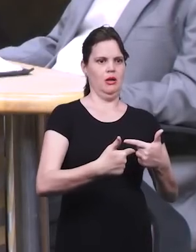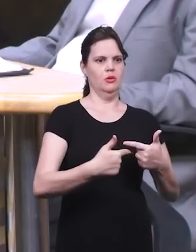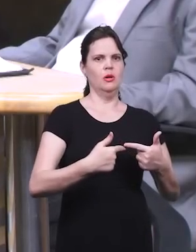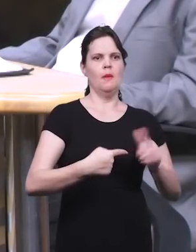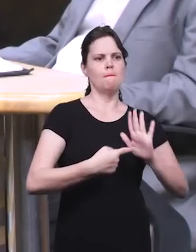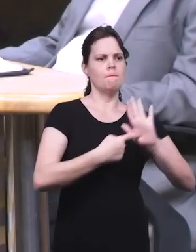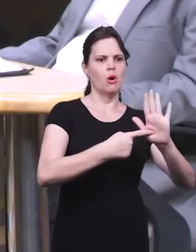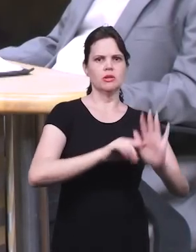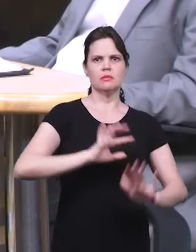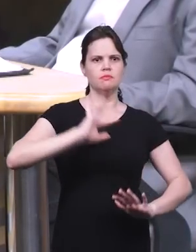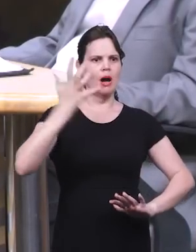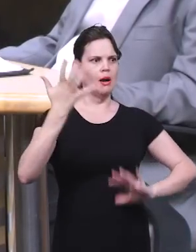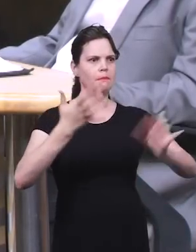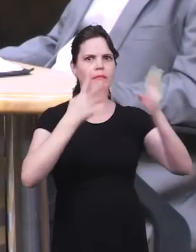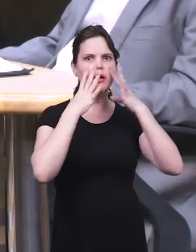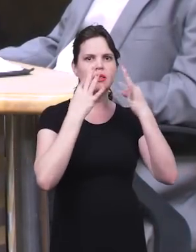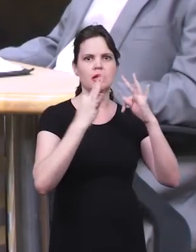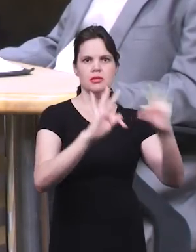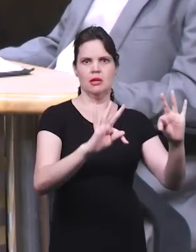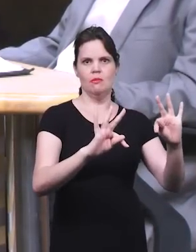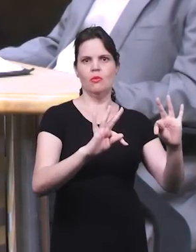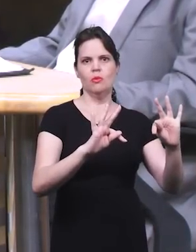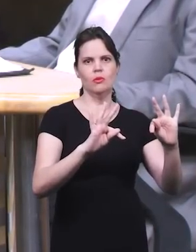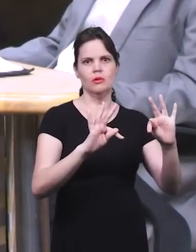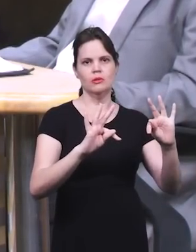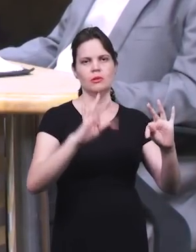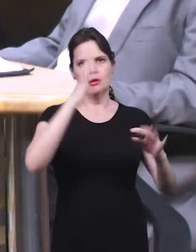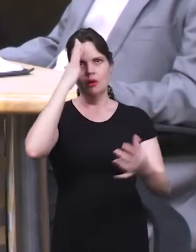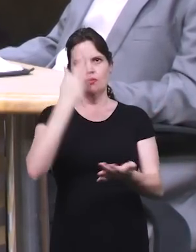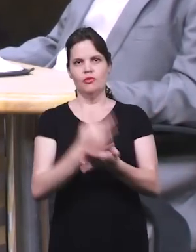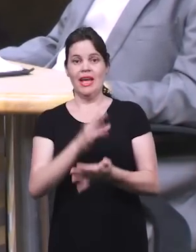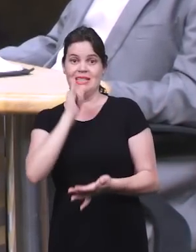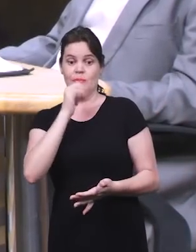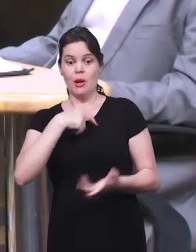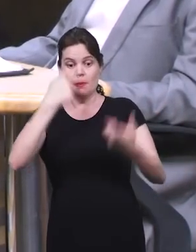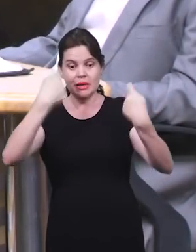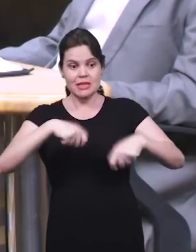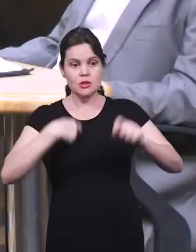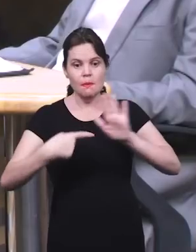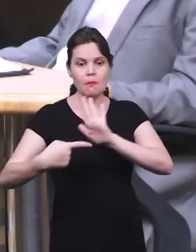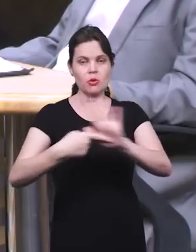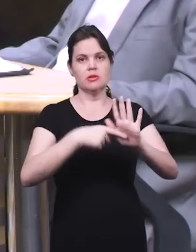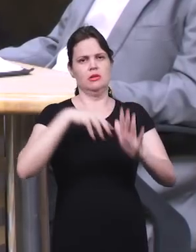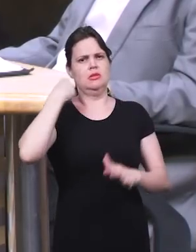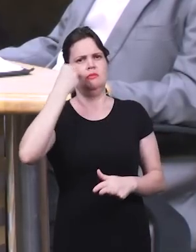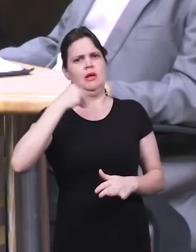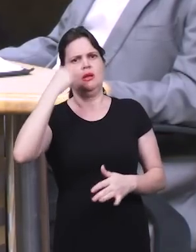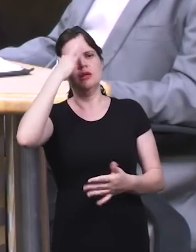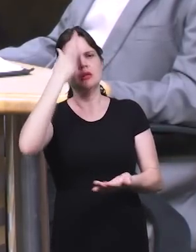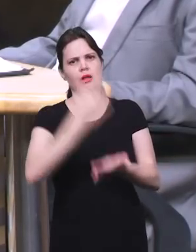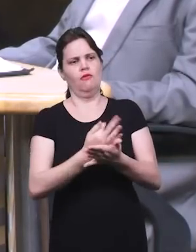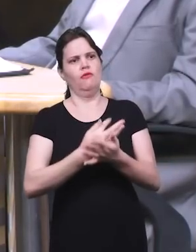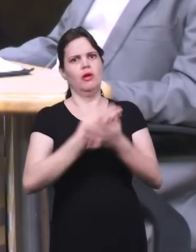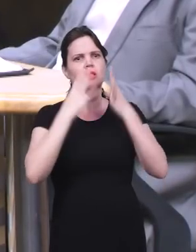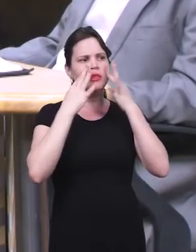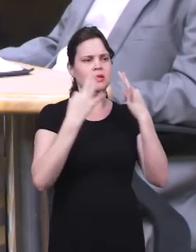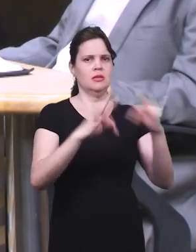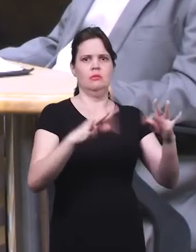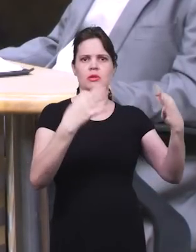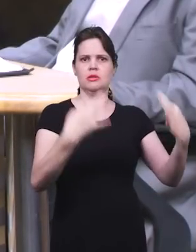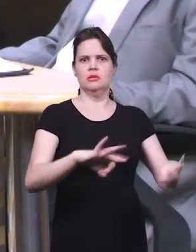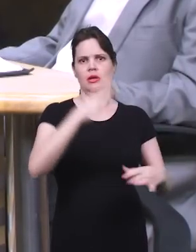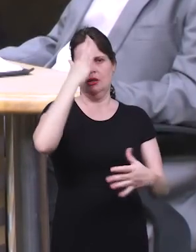palavra. Ou seja, a fé sem os sinais da prega fé... o que vive, vive o que prega, exato, e prega o que vive. Se as experiências da